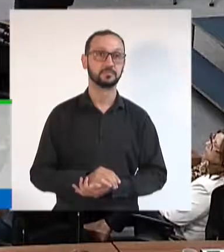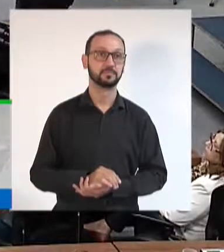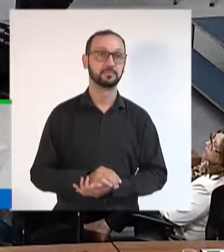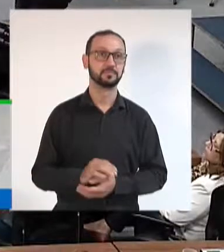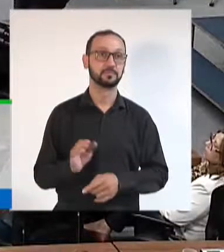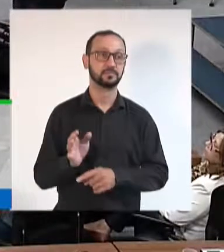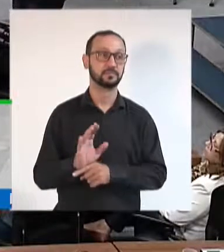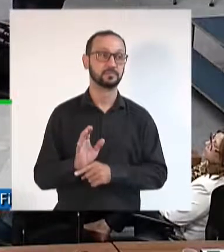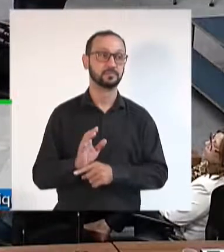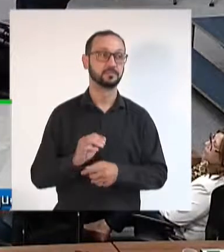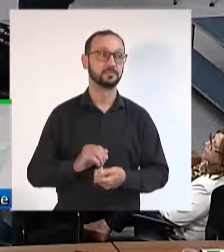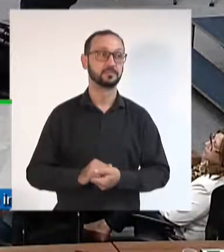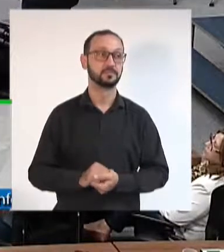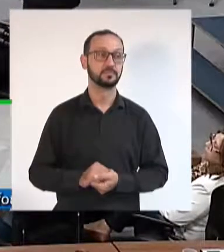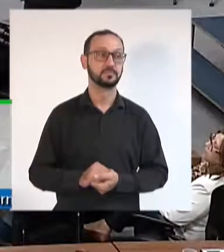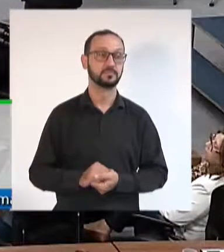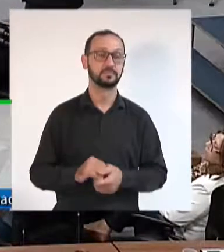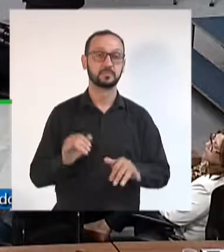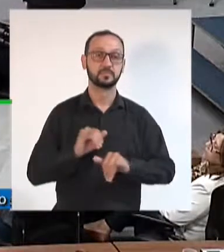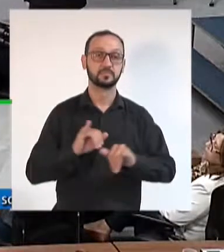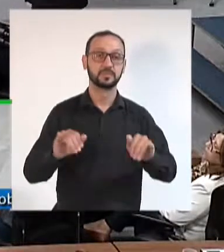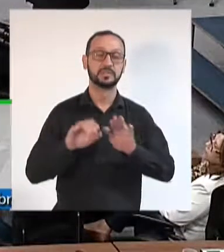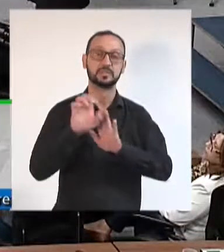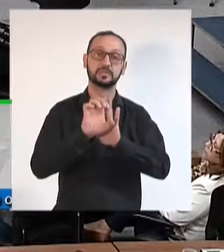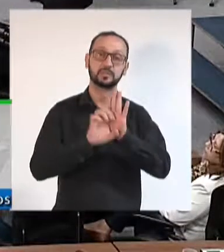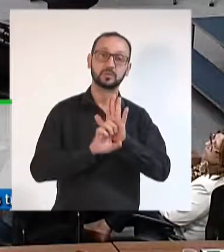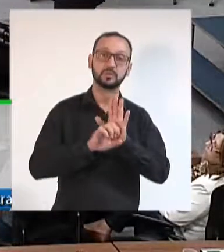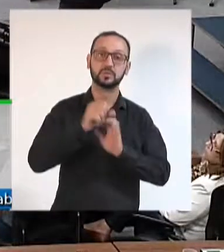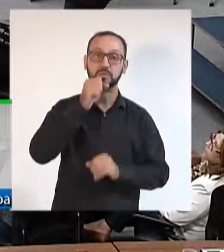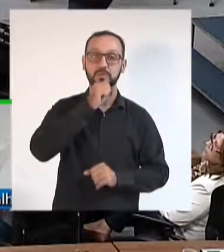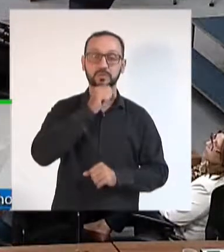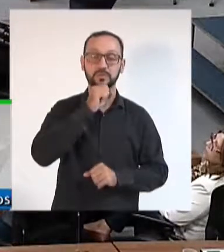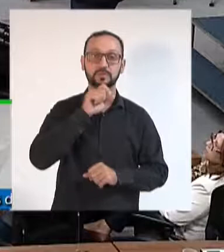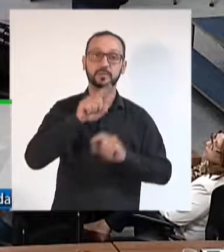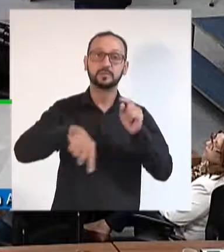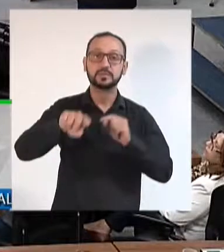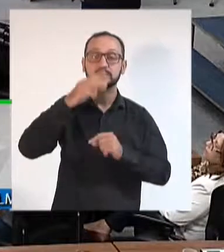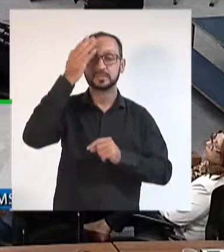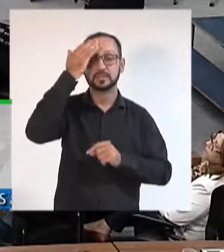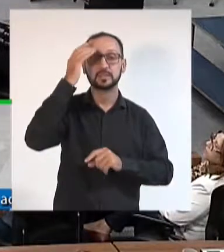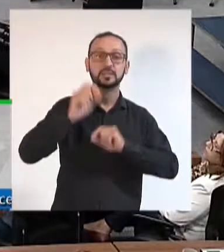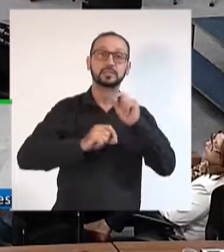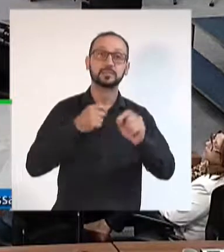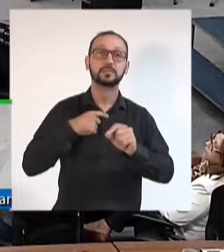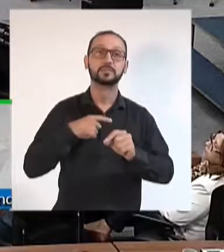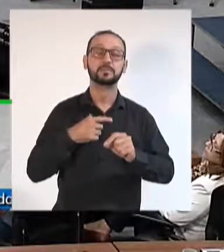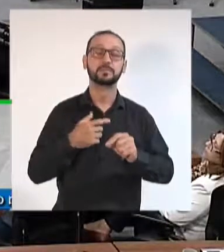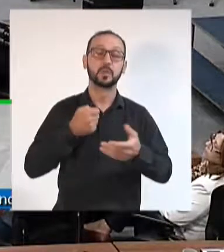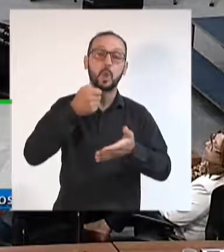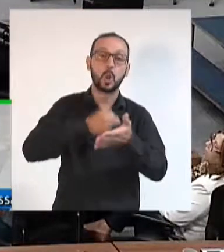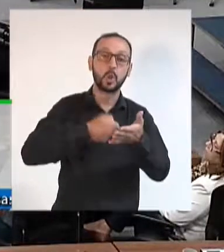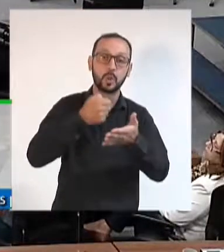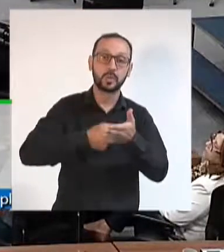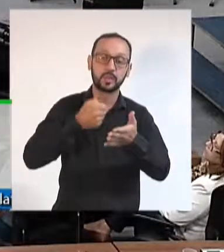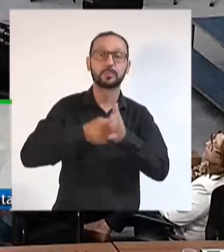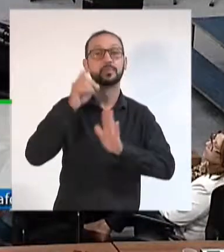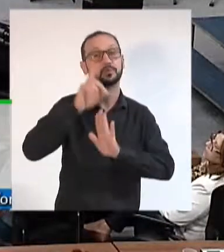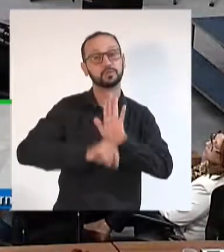Está no ar o Boletim Estatuto do Idoso, para você ficar sabendo e fazer valer os seus